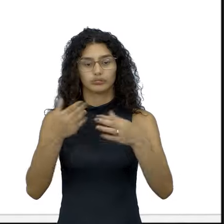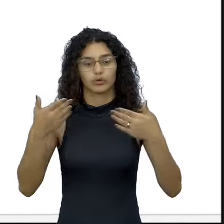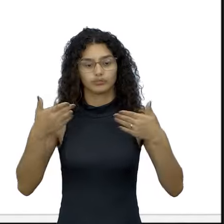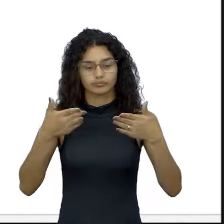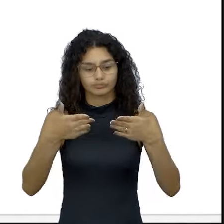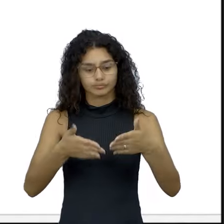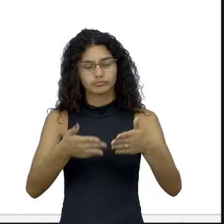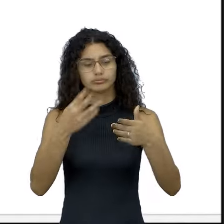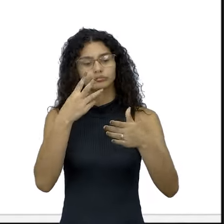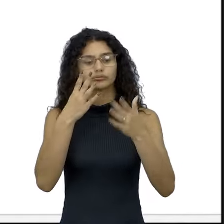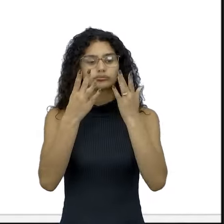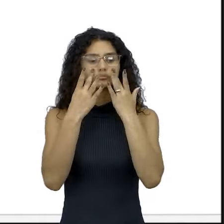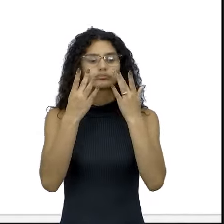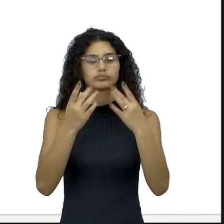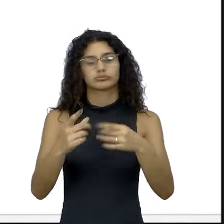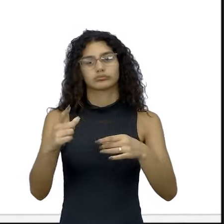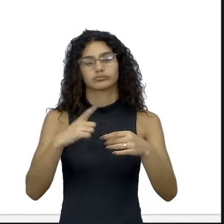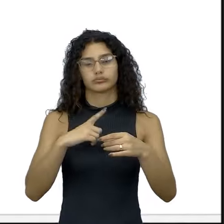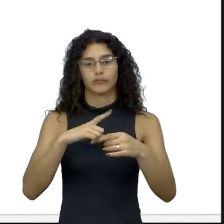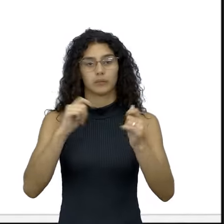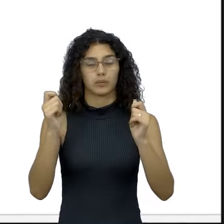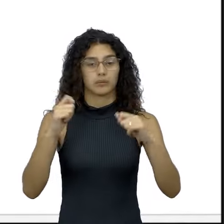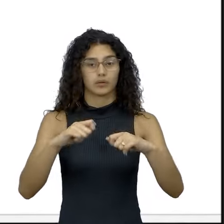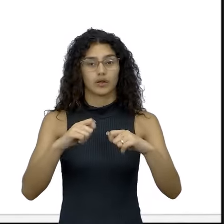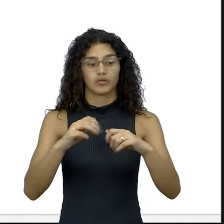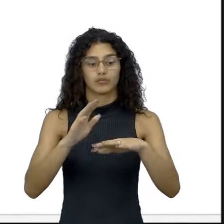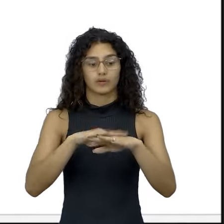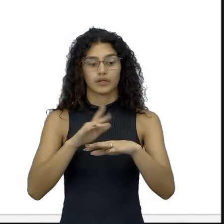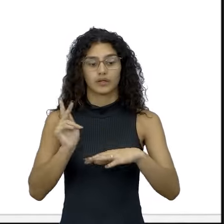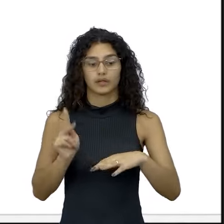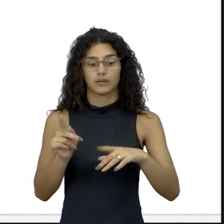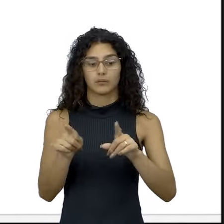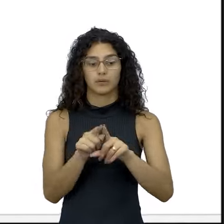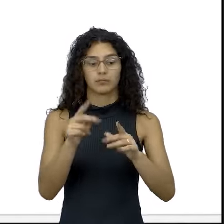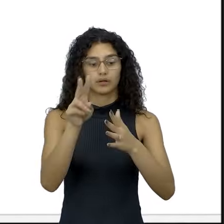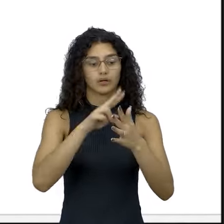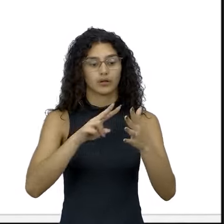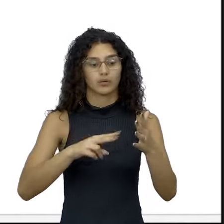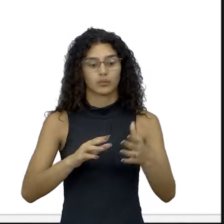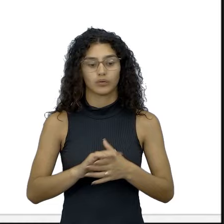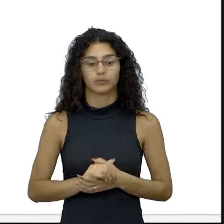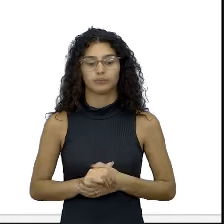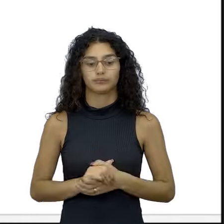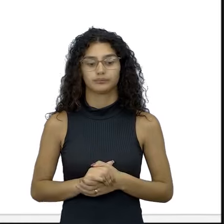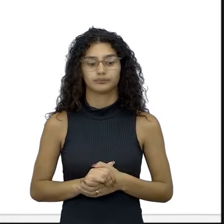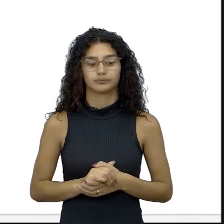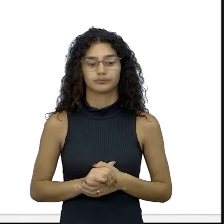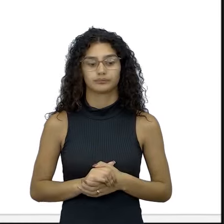nosso olhar para as possibilidades de articular sempre esse trabalho da leitura e da escrita.